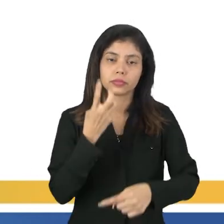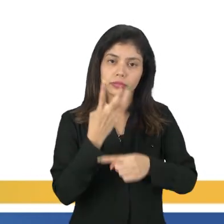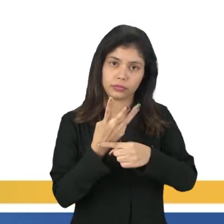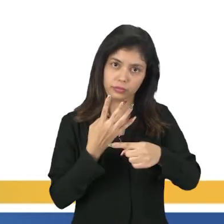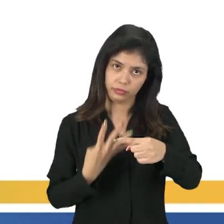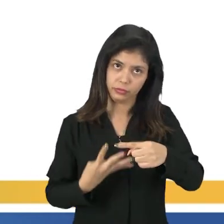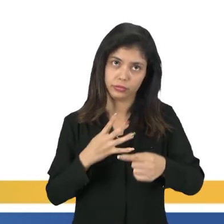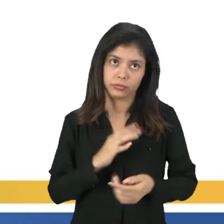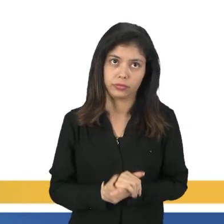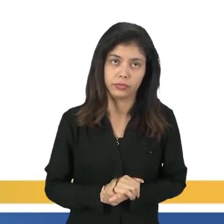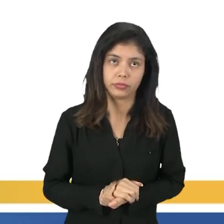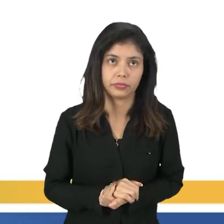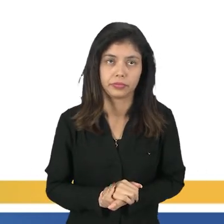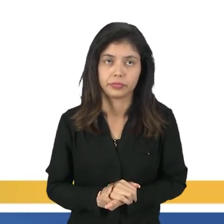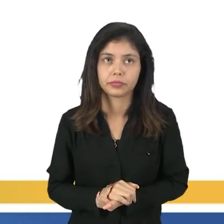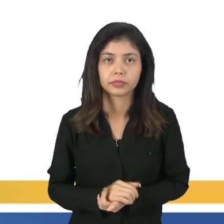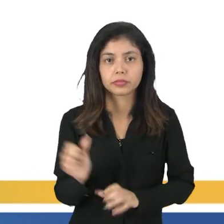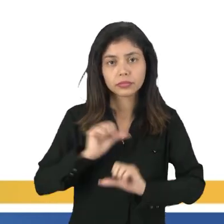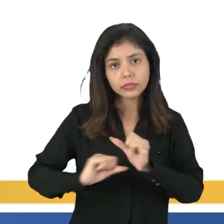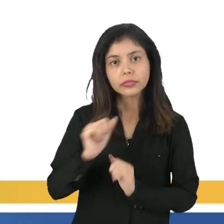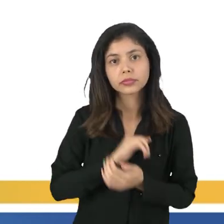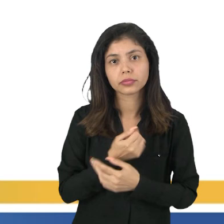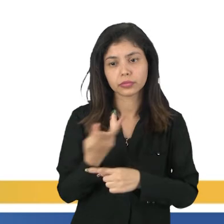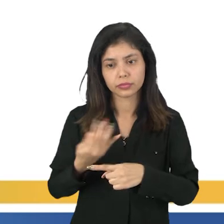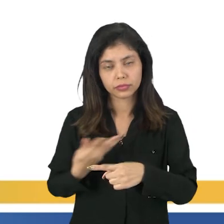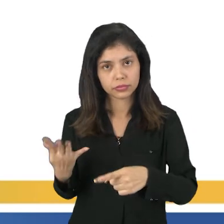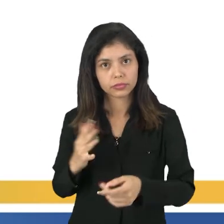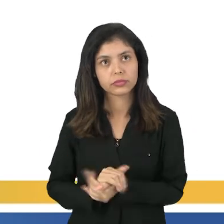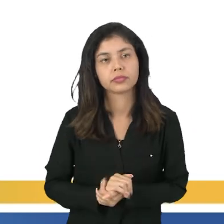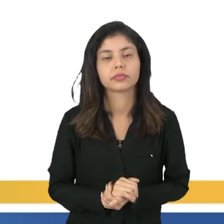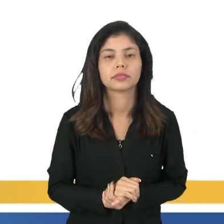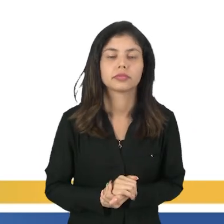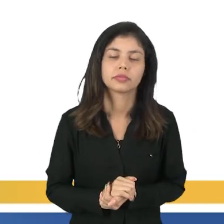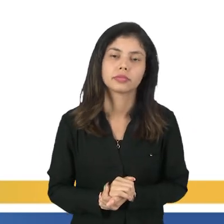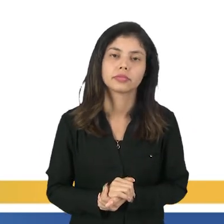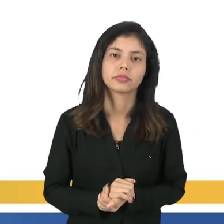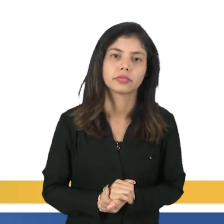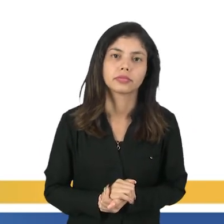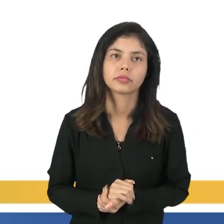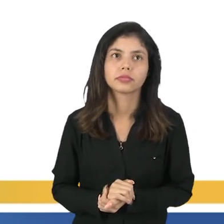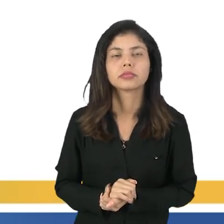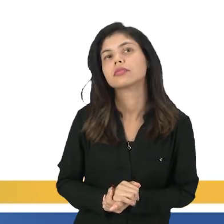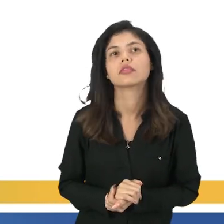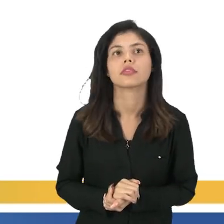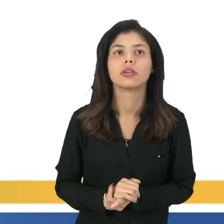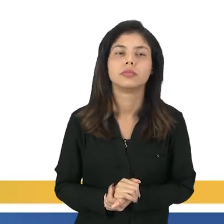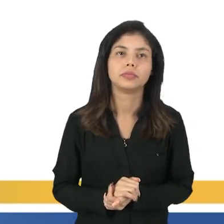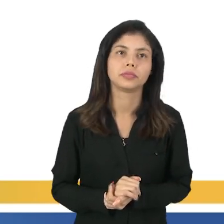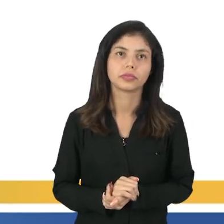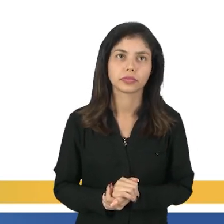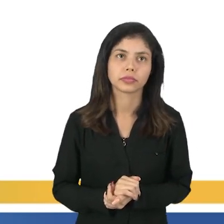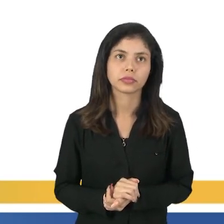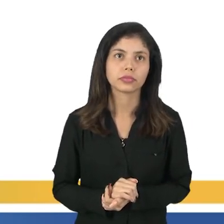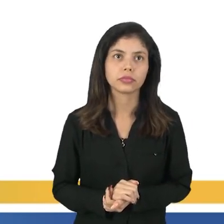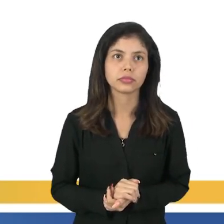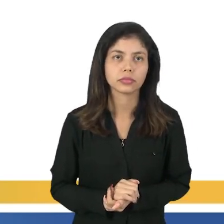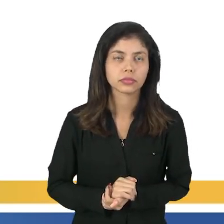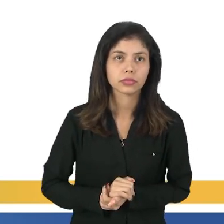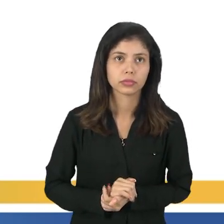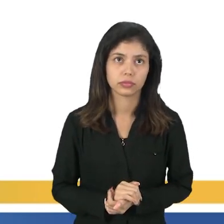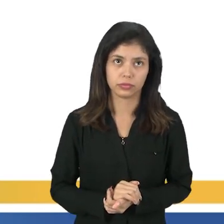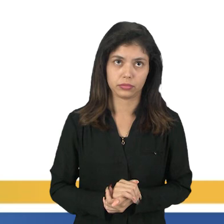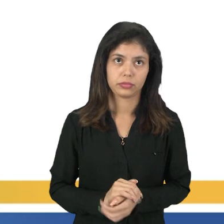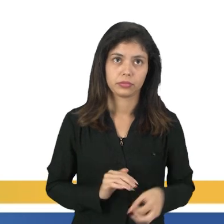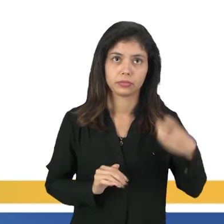eu vou fazer? Eu tenho 3/4, eu tenho que transformar numa fração que seja o denominador igual a 100. Então, eu vou ter que multiplicar